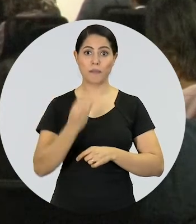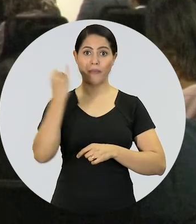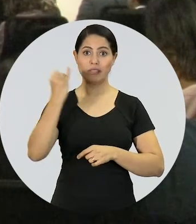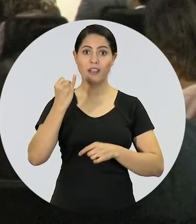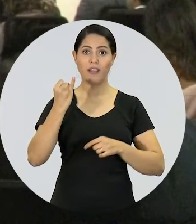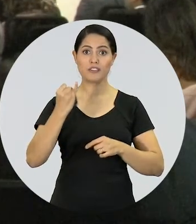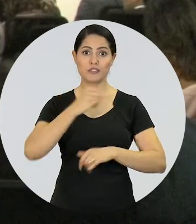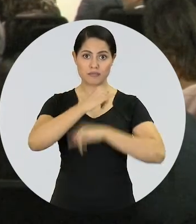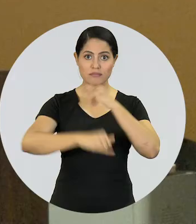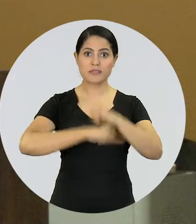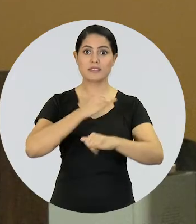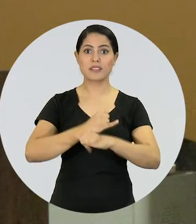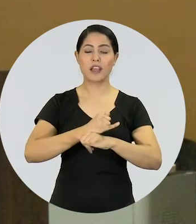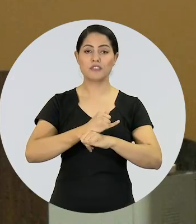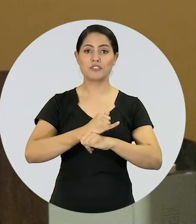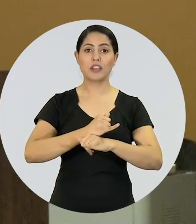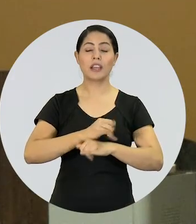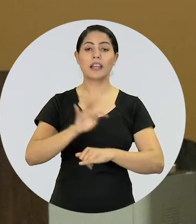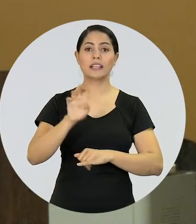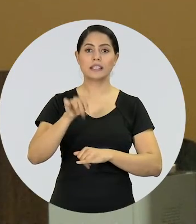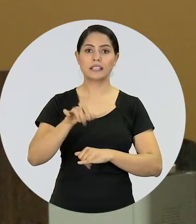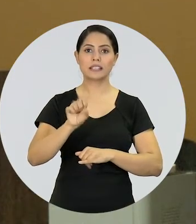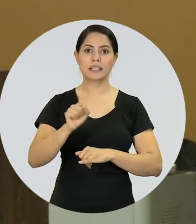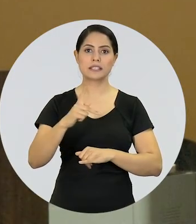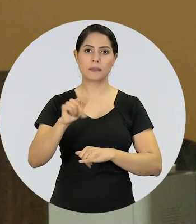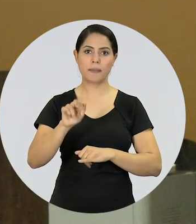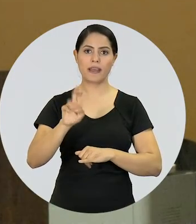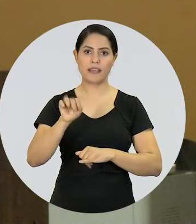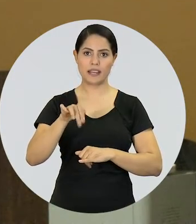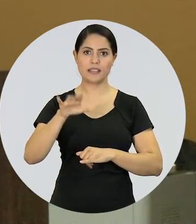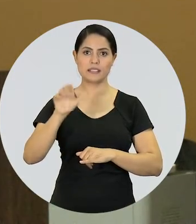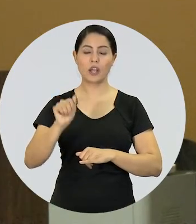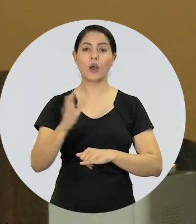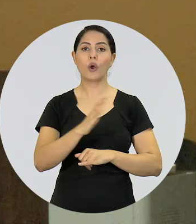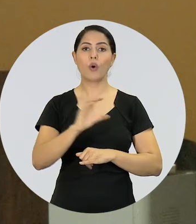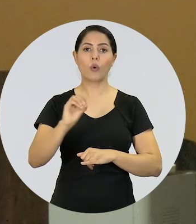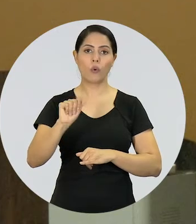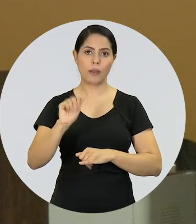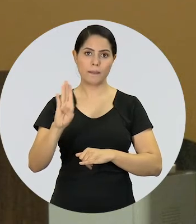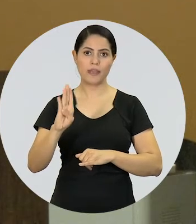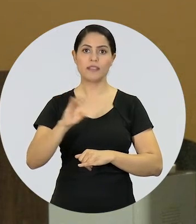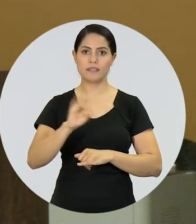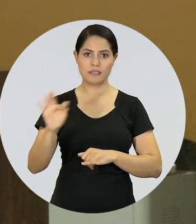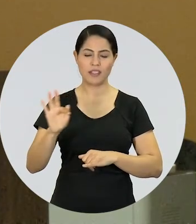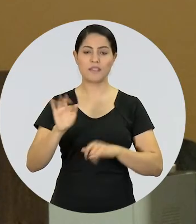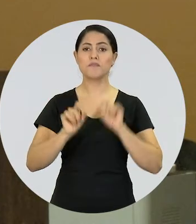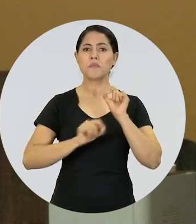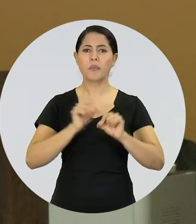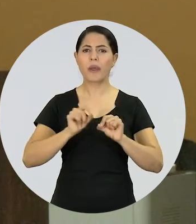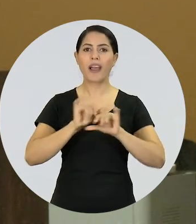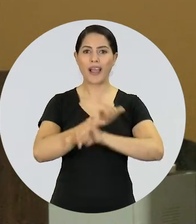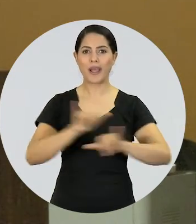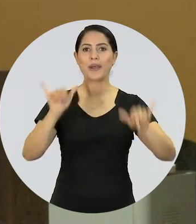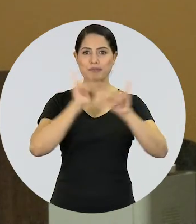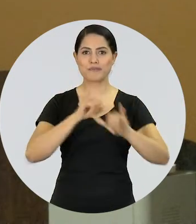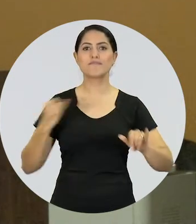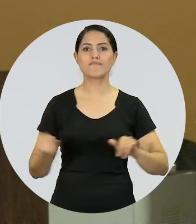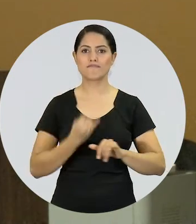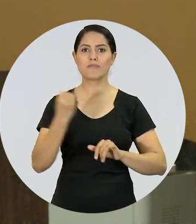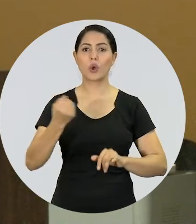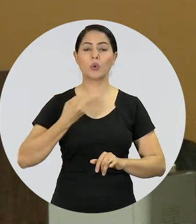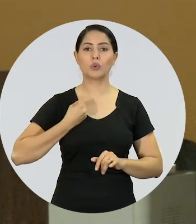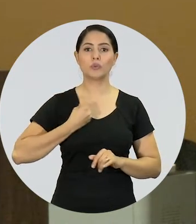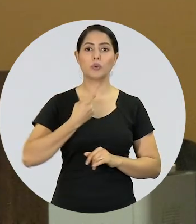transparência da OAB-DF. O diretor tesoureiro nacional tem coordenado, junto às seccionais, o trabalho de adequação